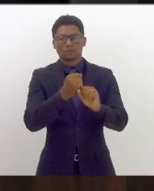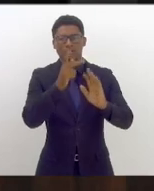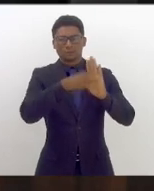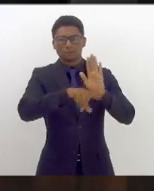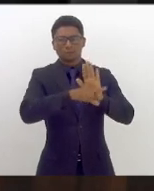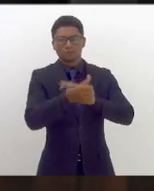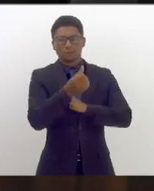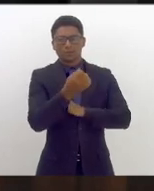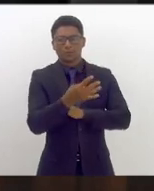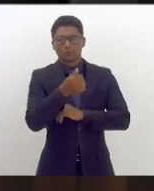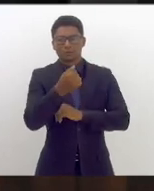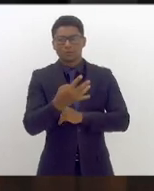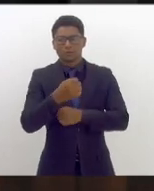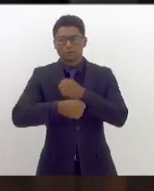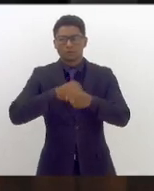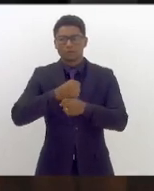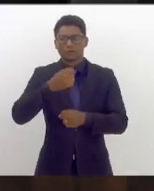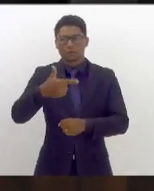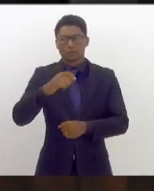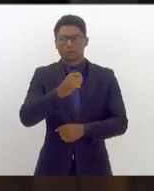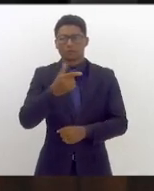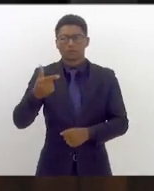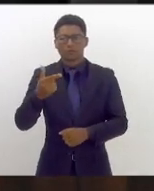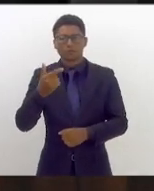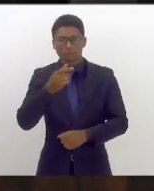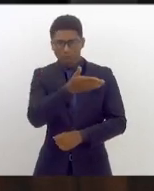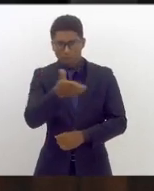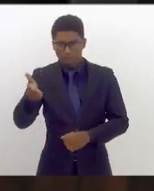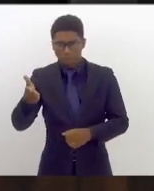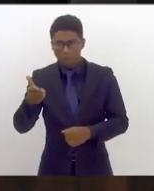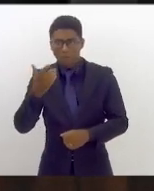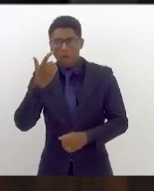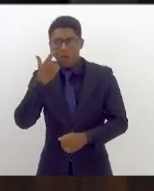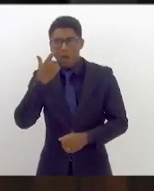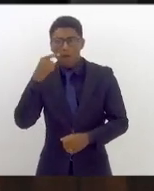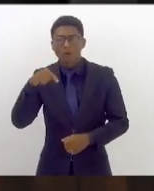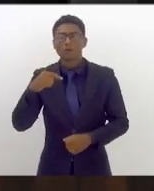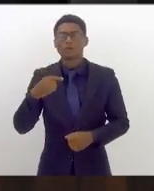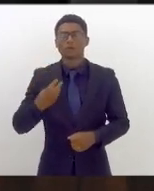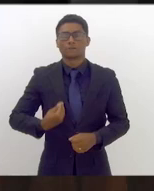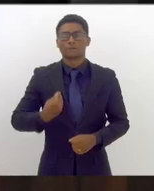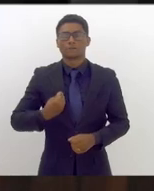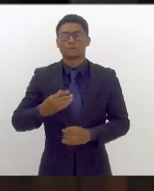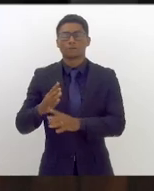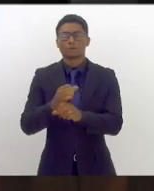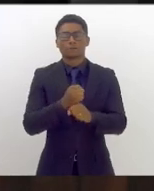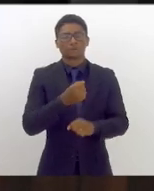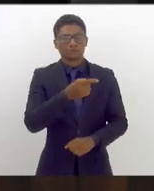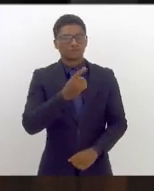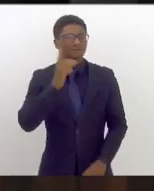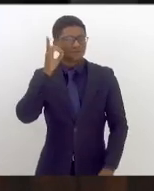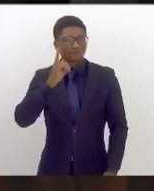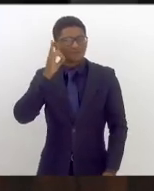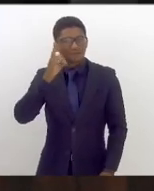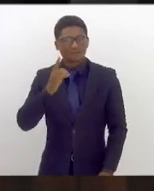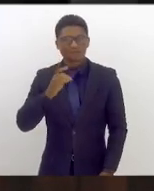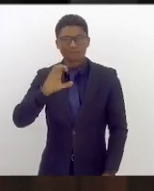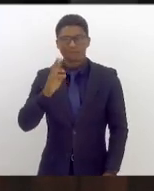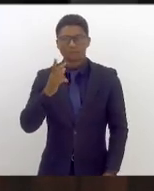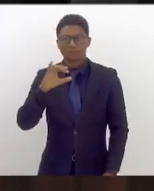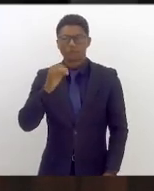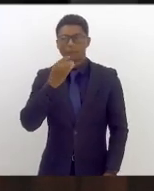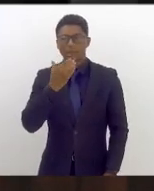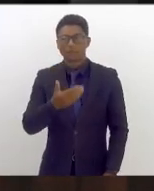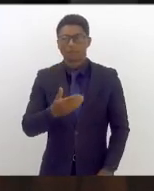de lei 64 1422 Como estão verificação pedida pelo Deputado Chico